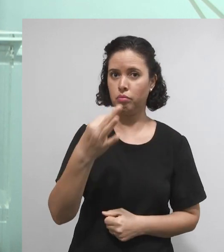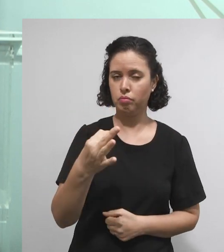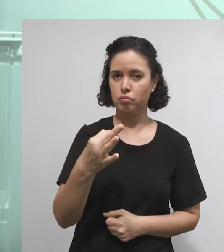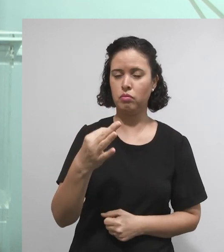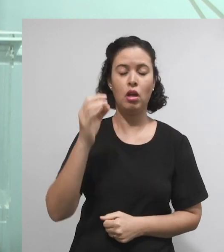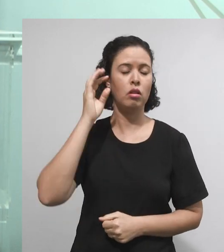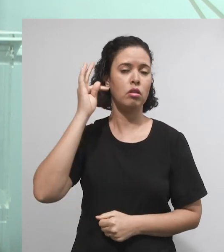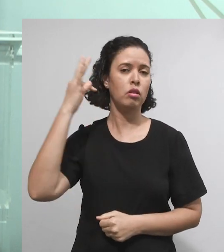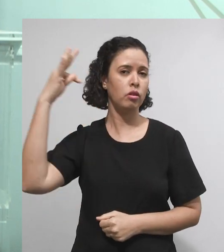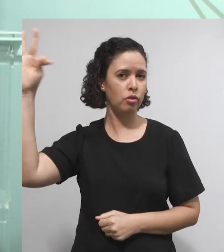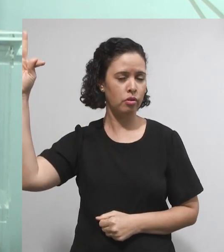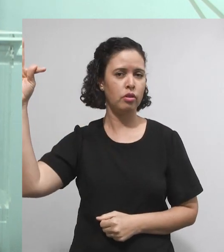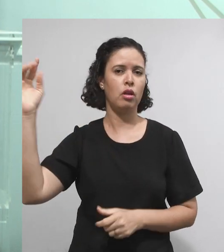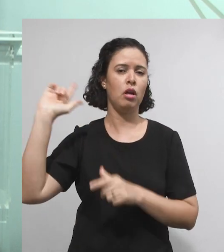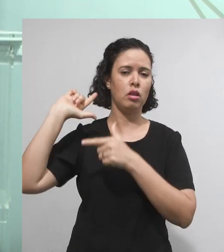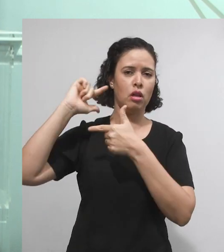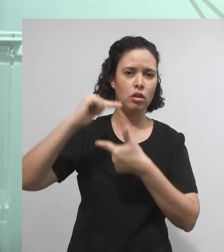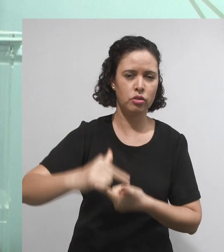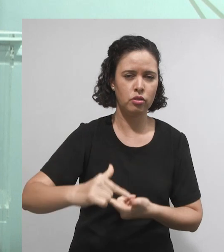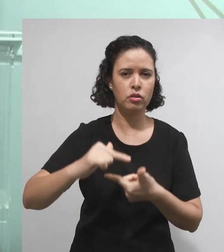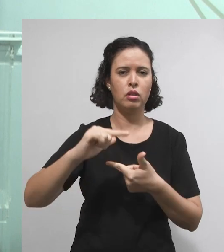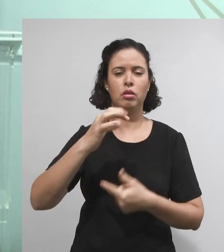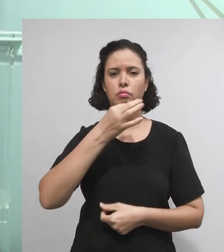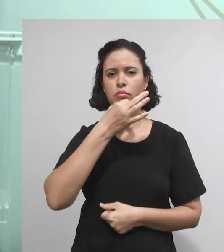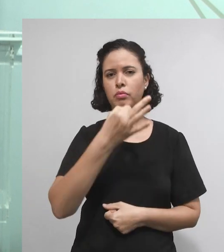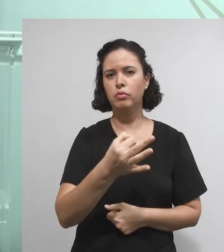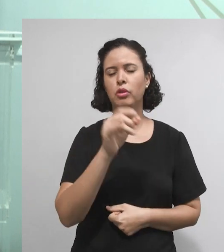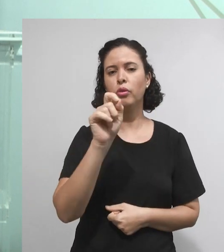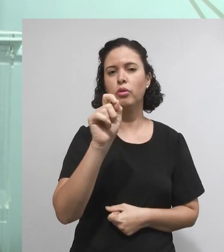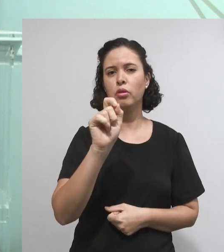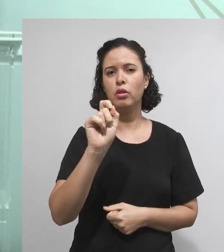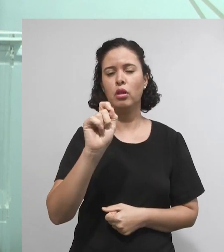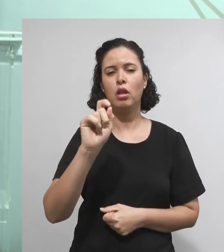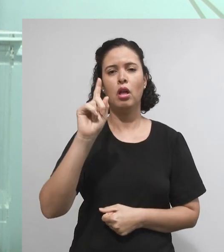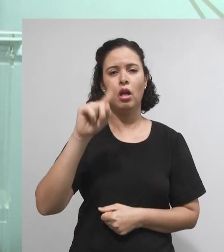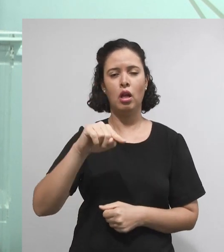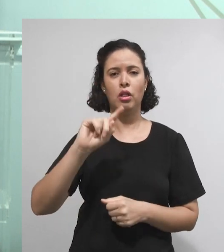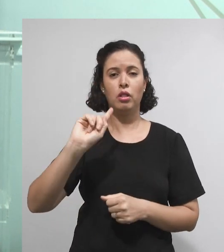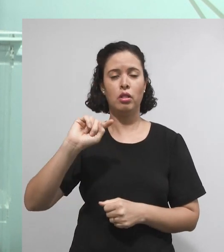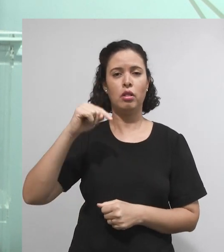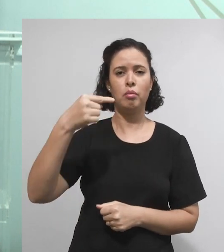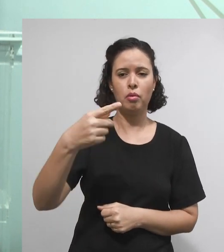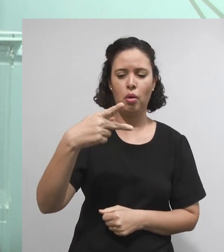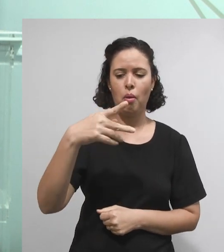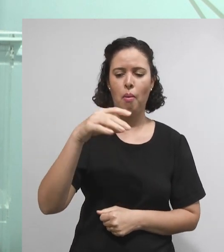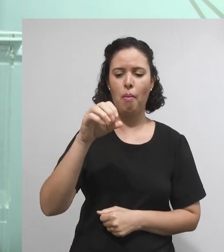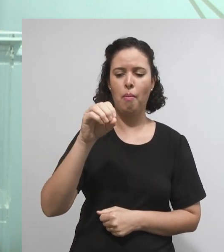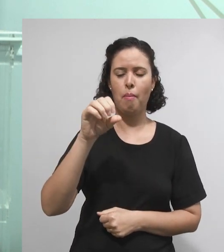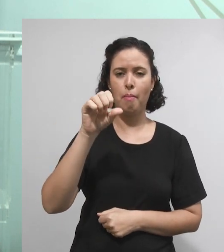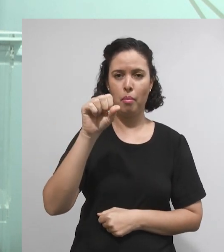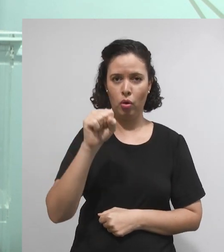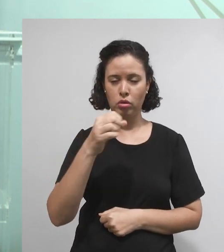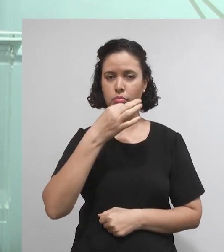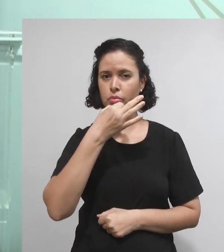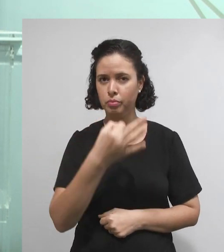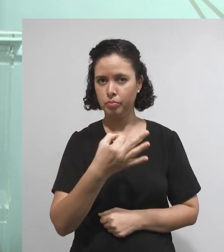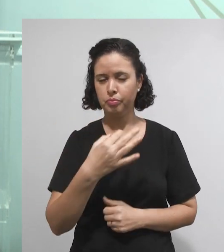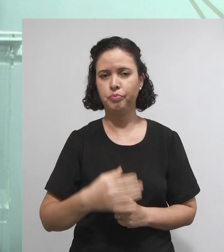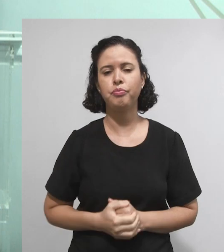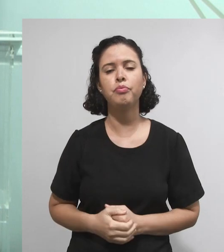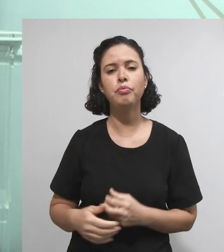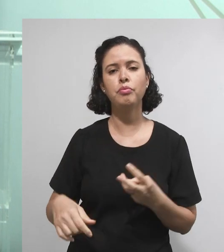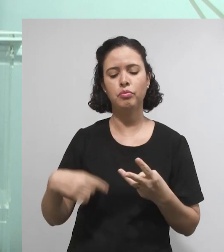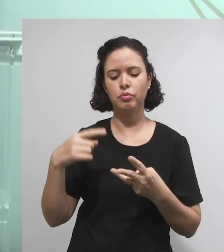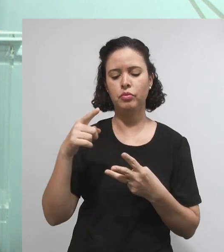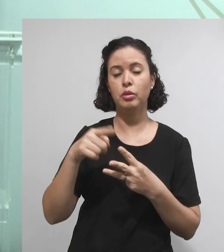teorias amplas: a teoria tradicional, a teoria crítica e a teoria pós-crítica. Na teoria crítica, vai se dizer